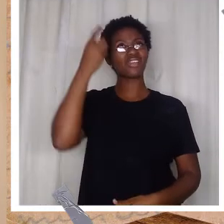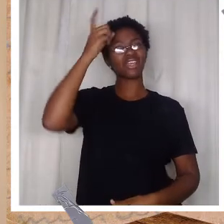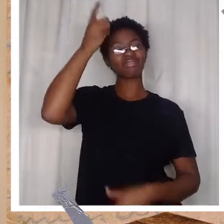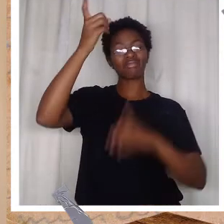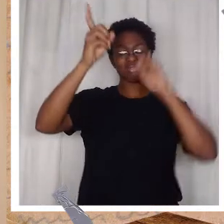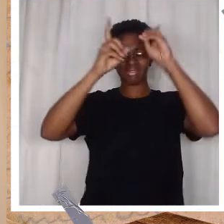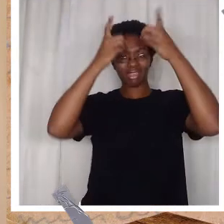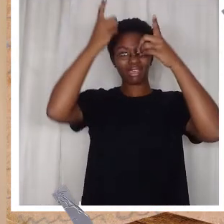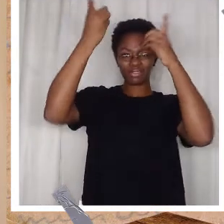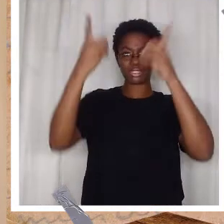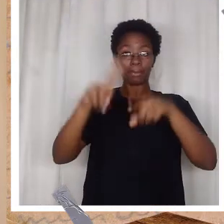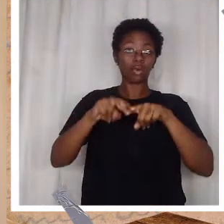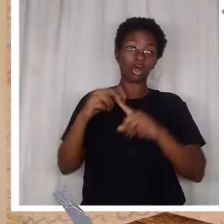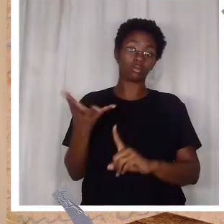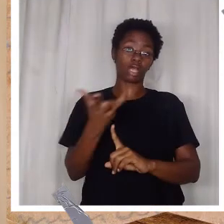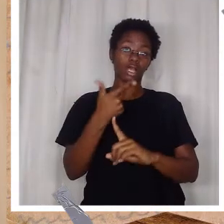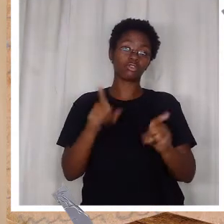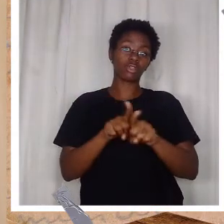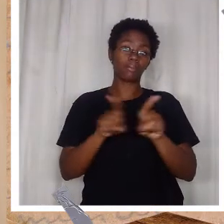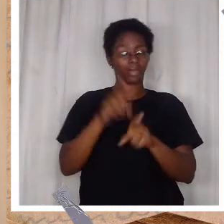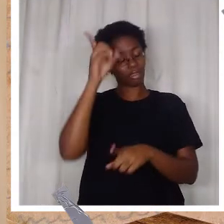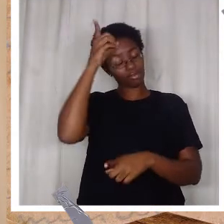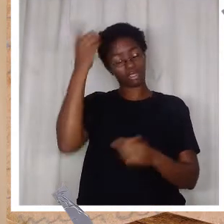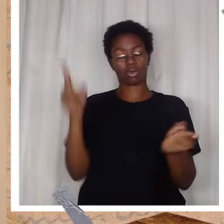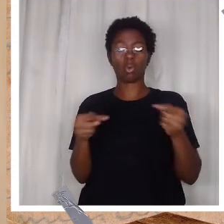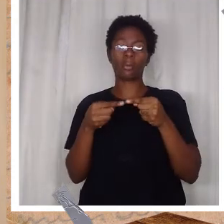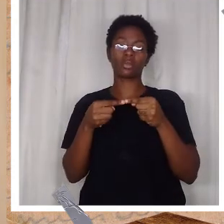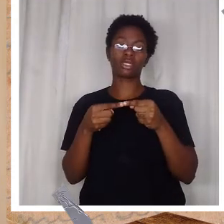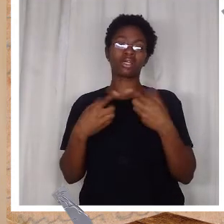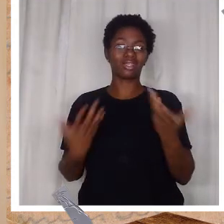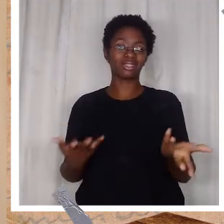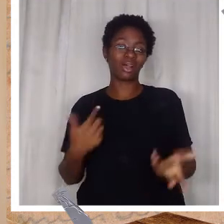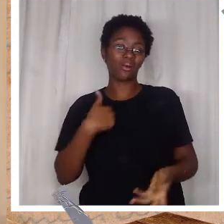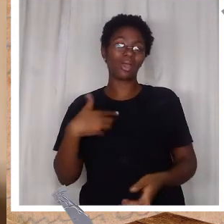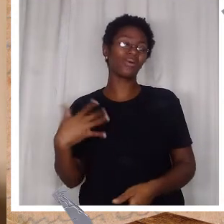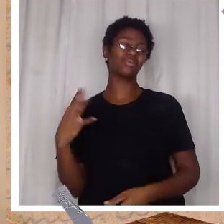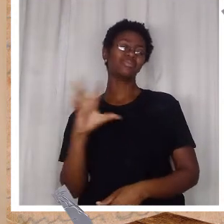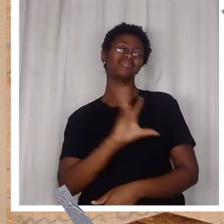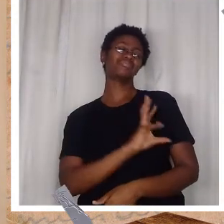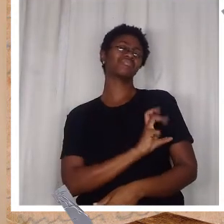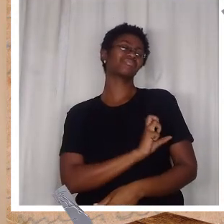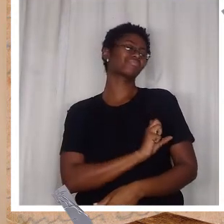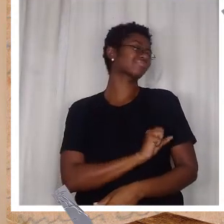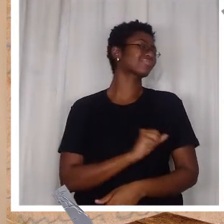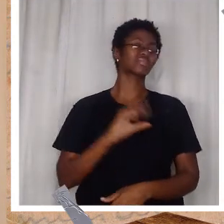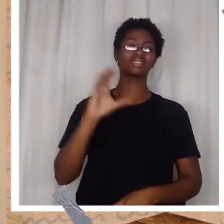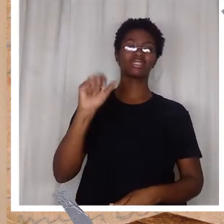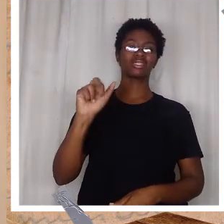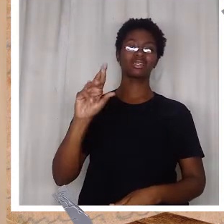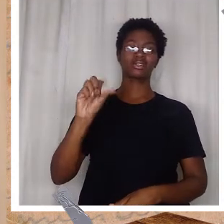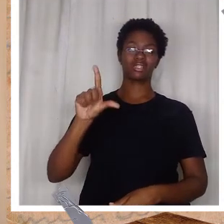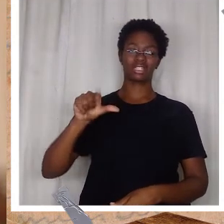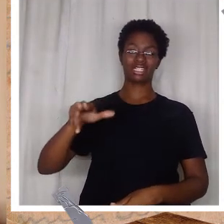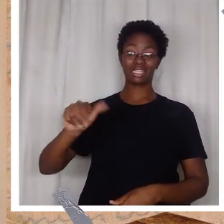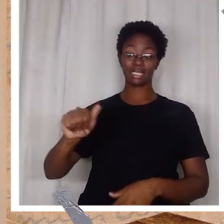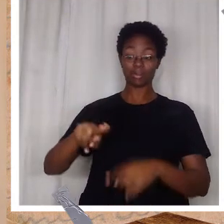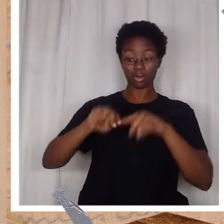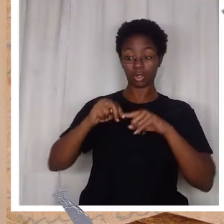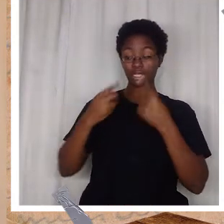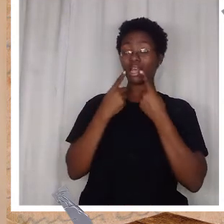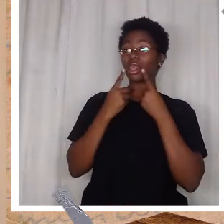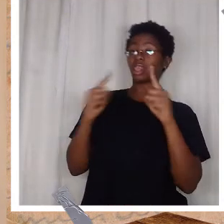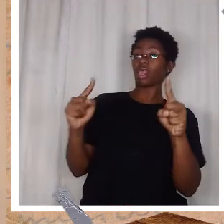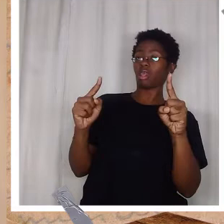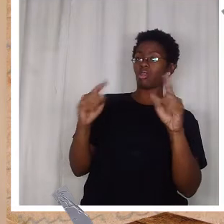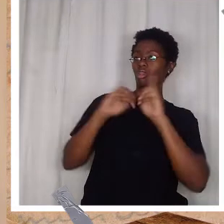inventar, porque arte também é invenção. Então, eu sempre me nutri de Carolina pela sua denúncia, mas pela sua maneira